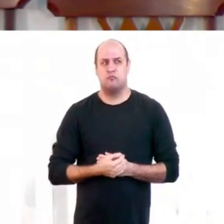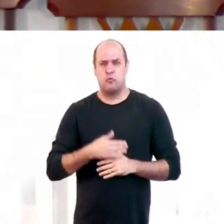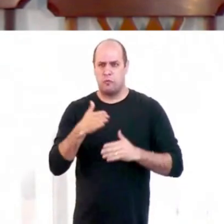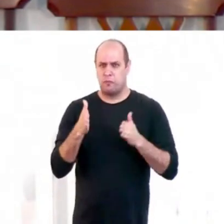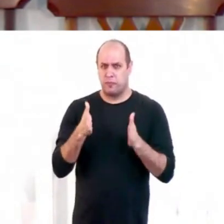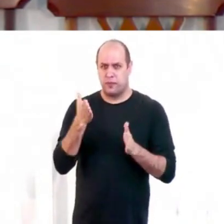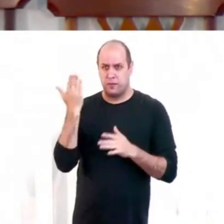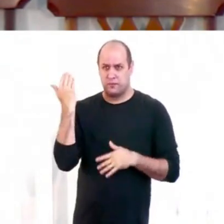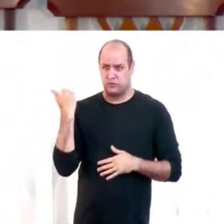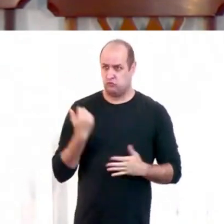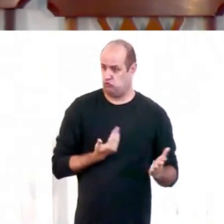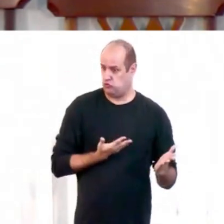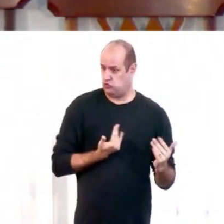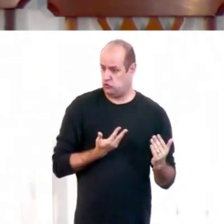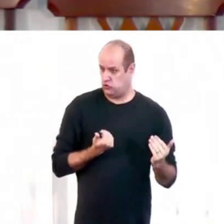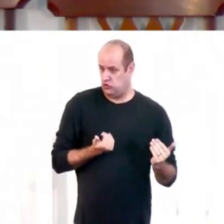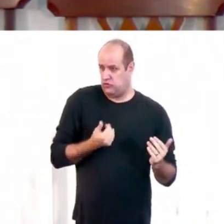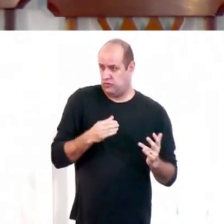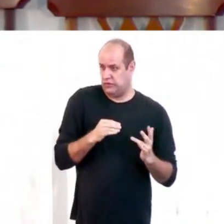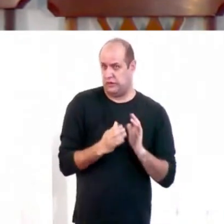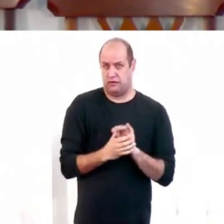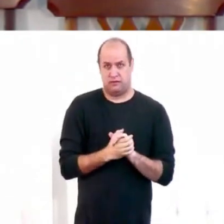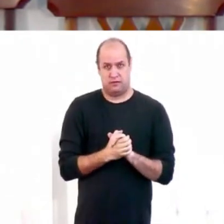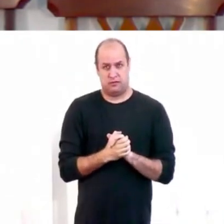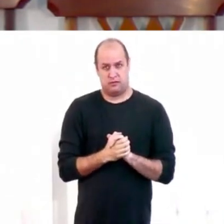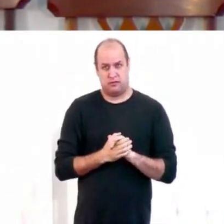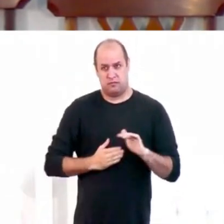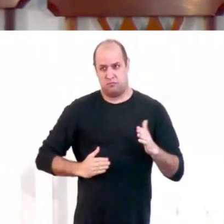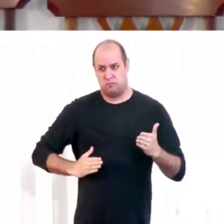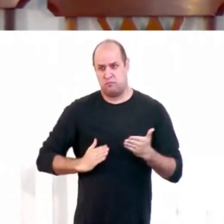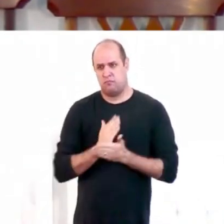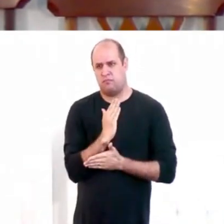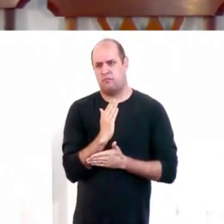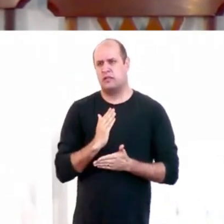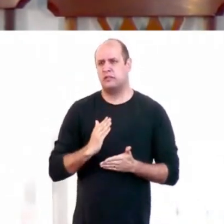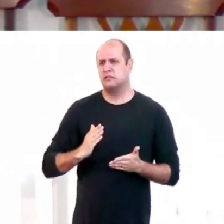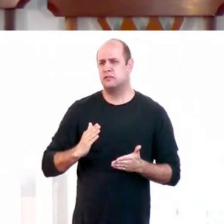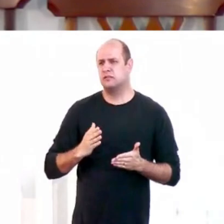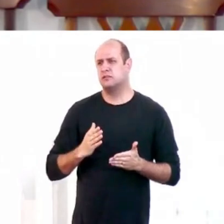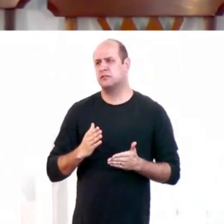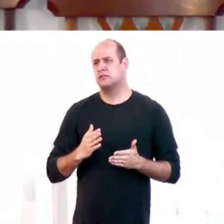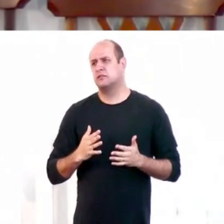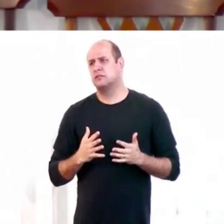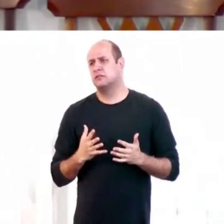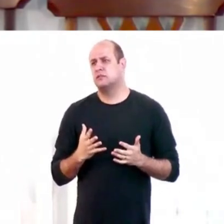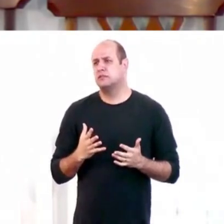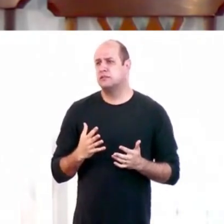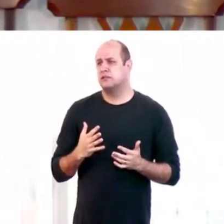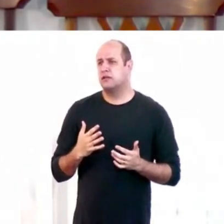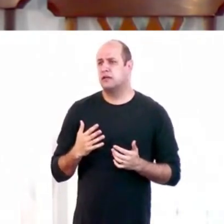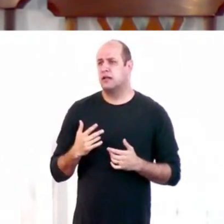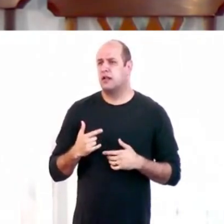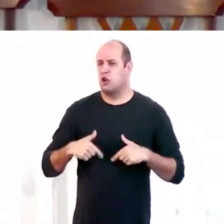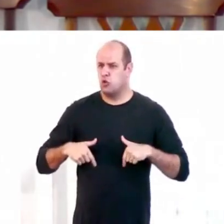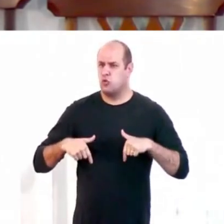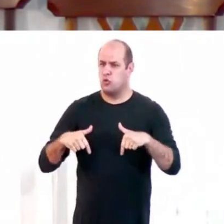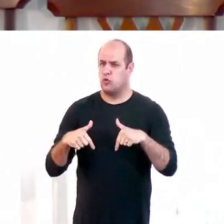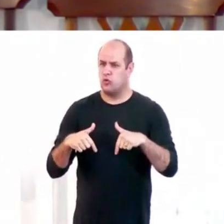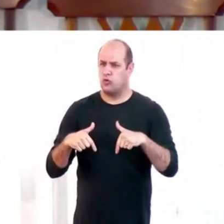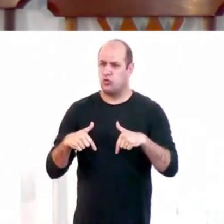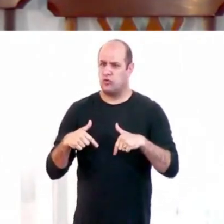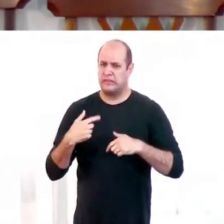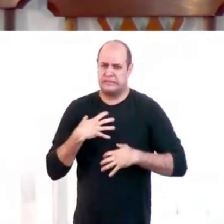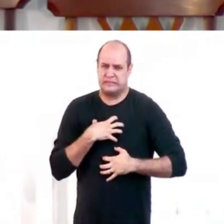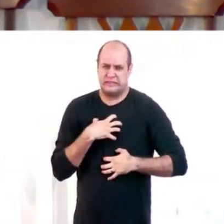jovem casal teve que passar por Madrid, e como foi bom receber o carinho da igreja através do casal.